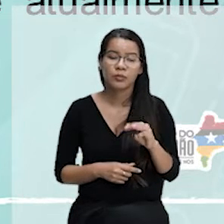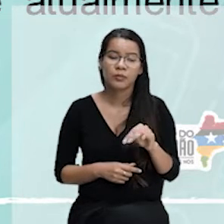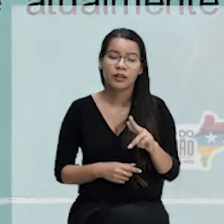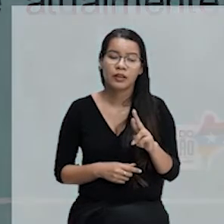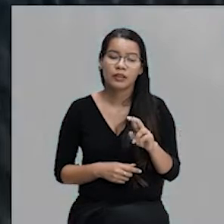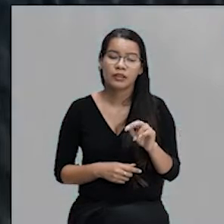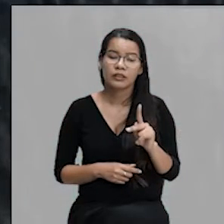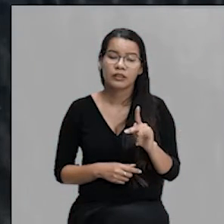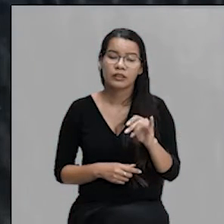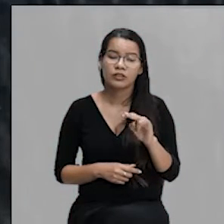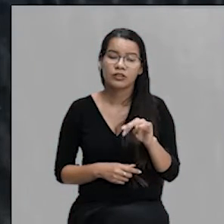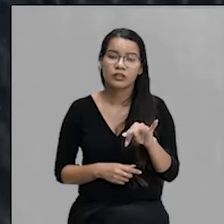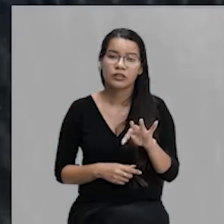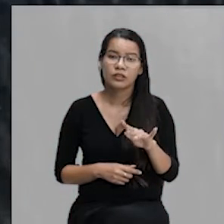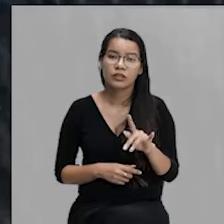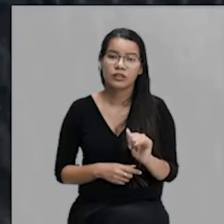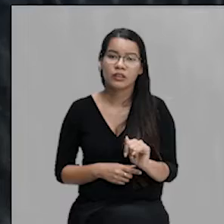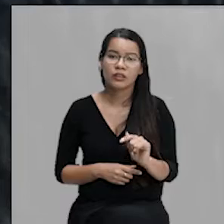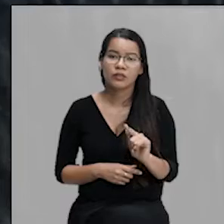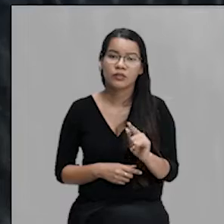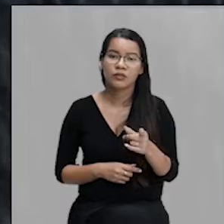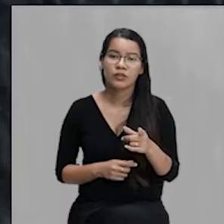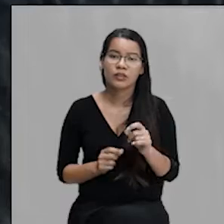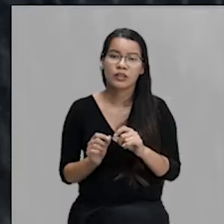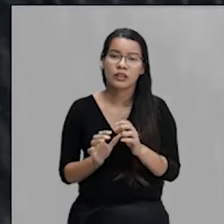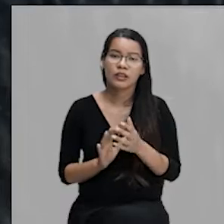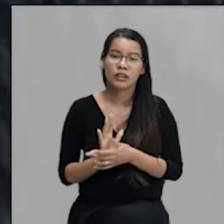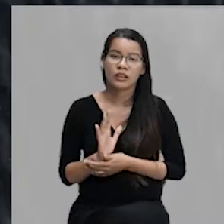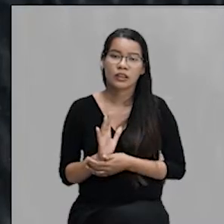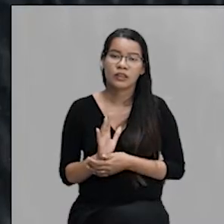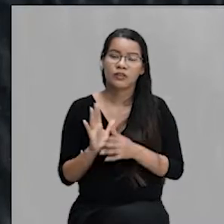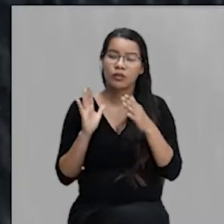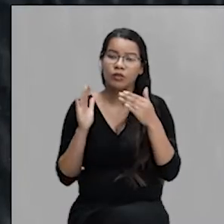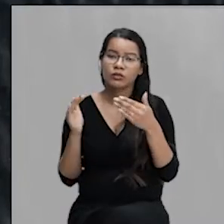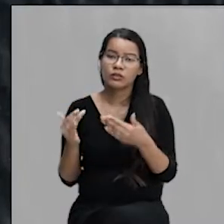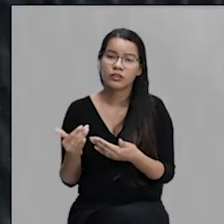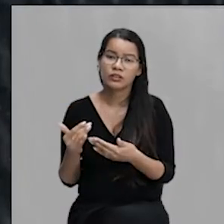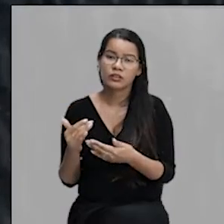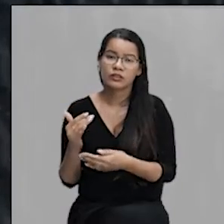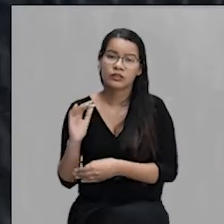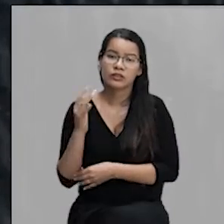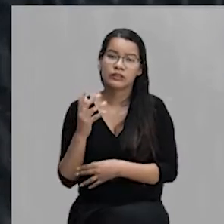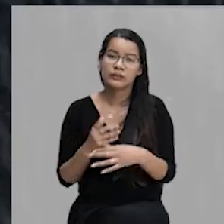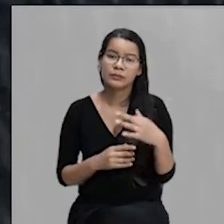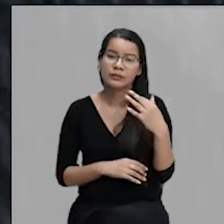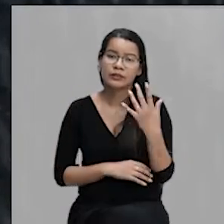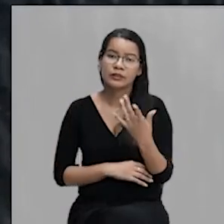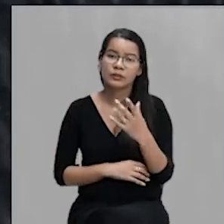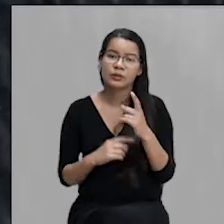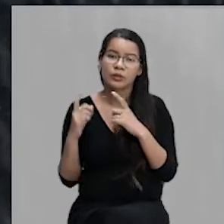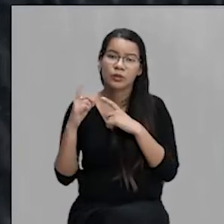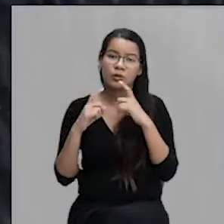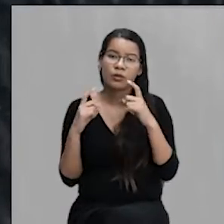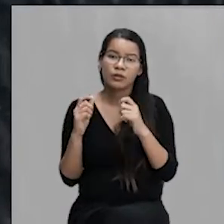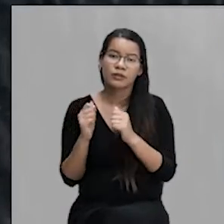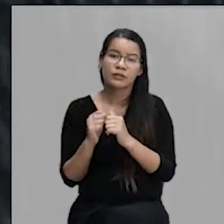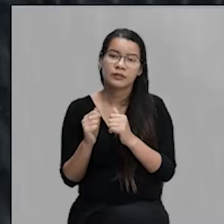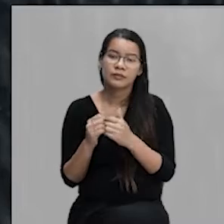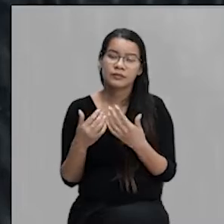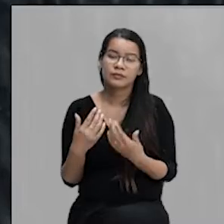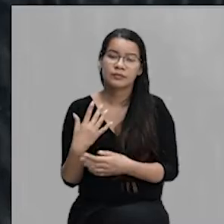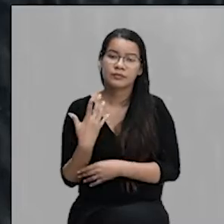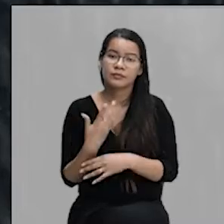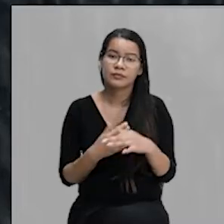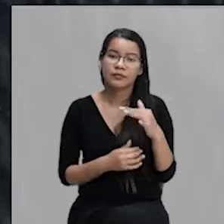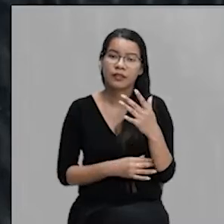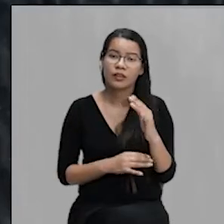constrói o marketing, a publicidade da empresa, voltado para questões ecológicas, questões ambientais, preocupações com a natureza, com o meio